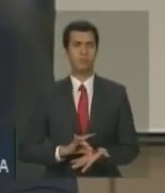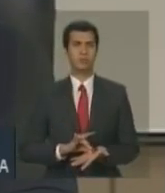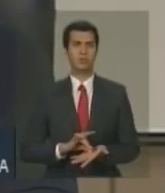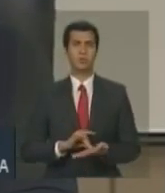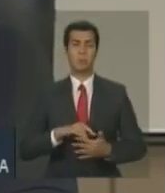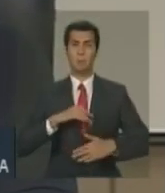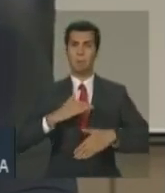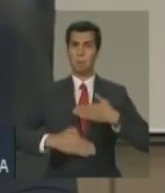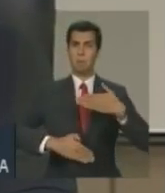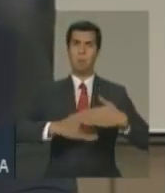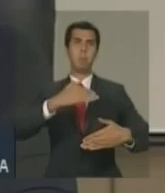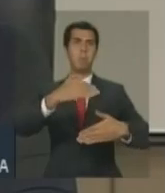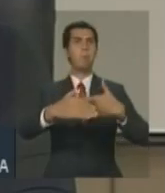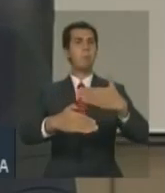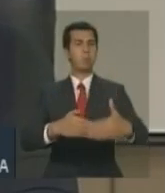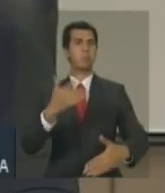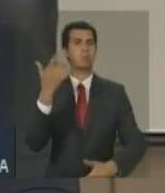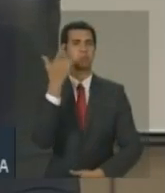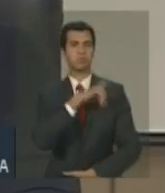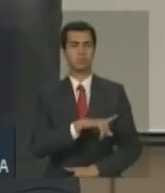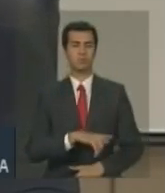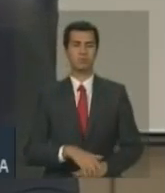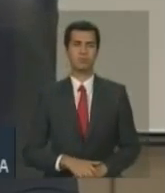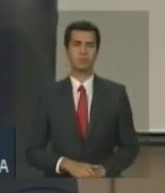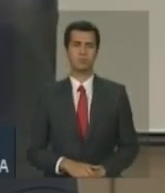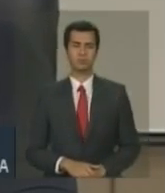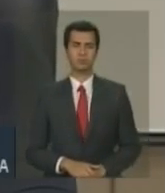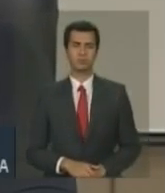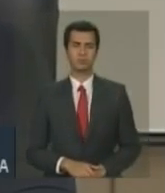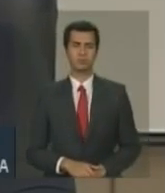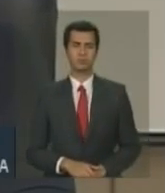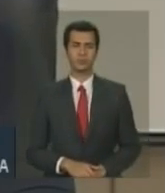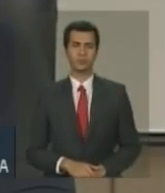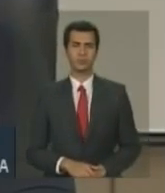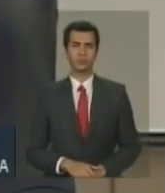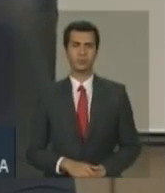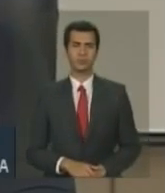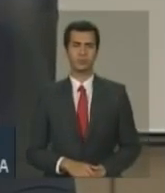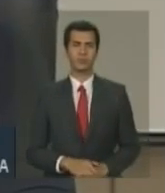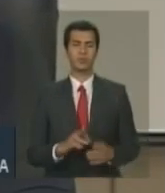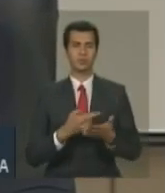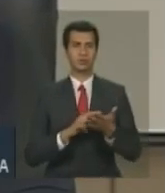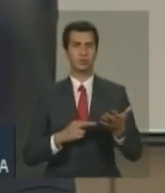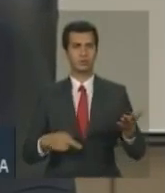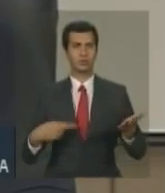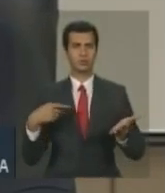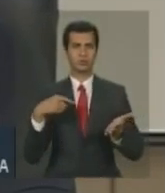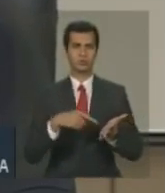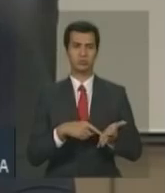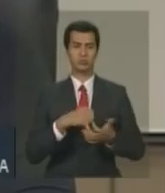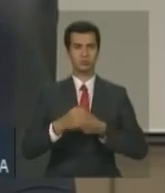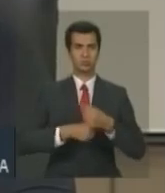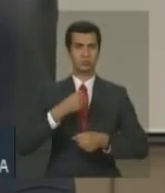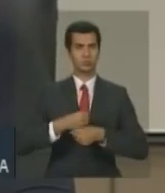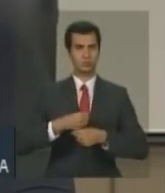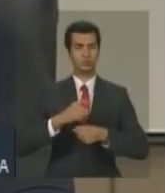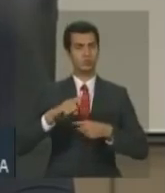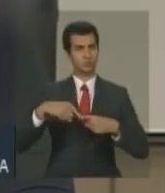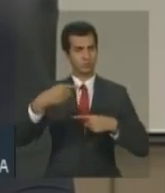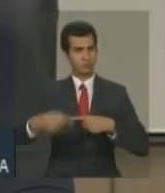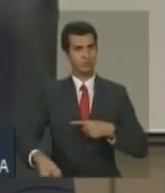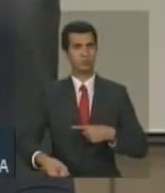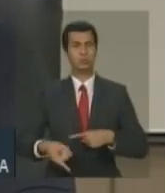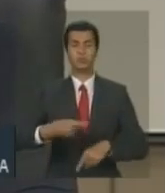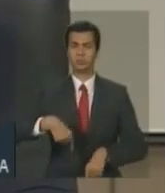salto muito grande, um impacto muito maior no relatório a partir do ano que vem. Esse é um dos